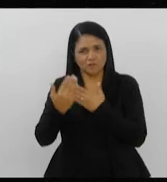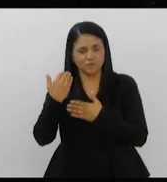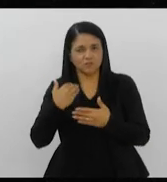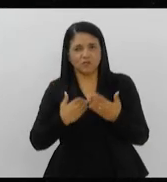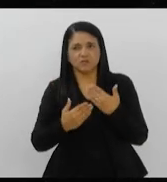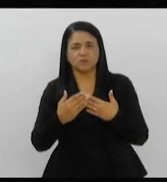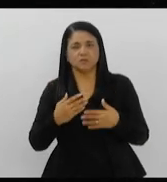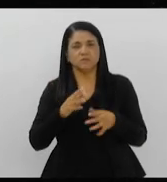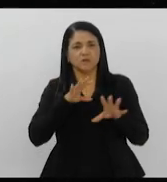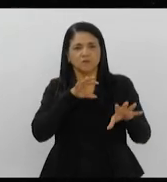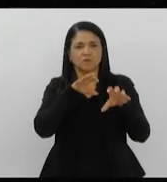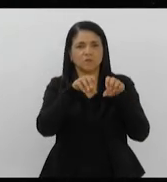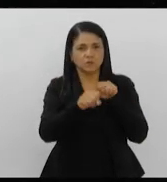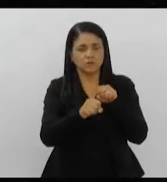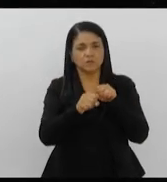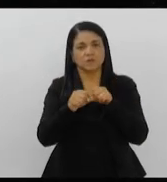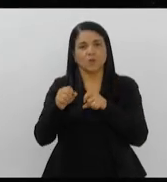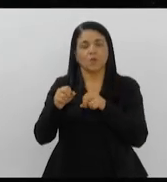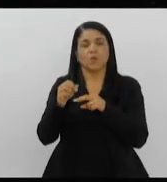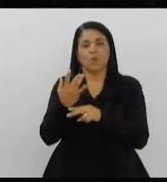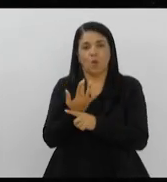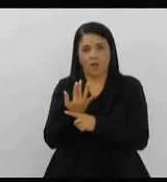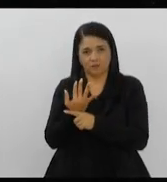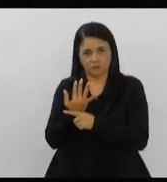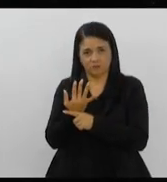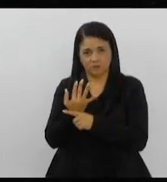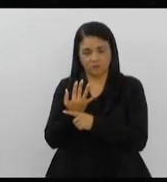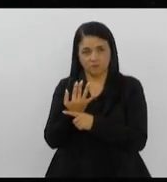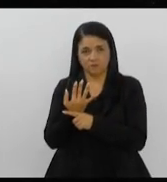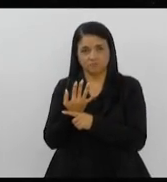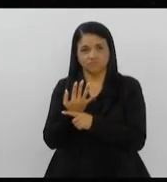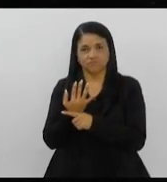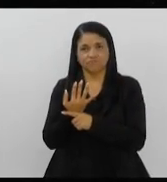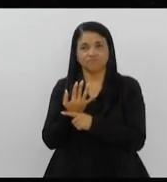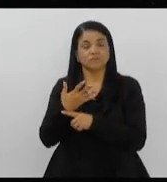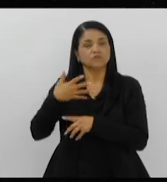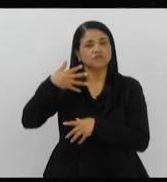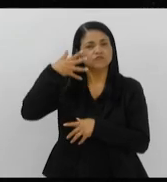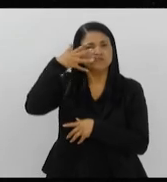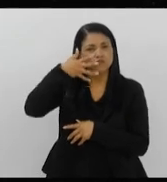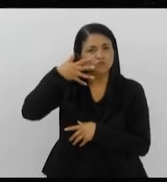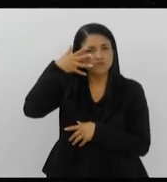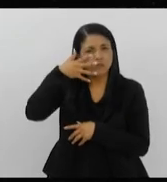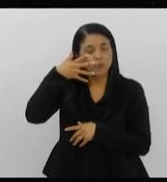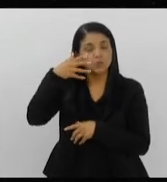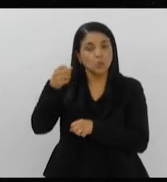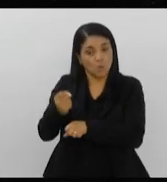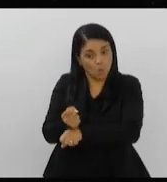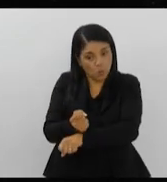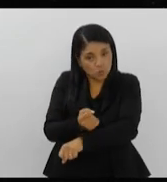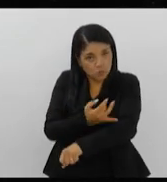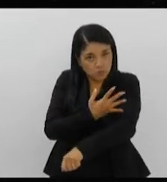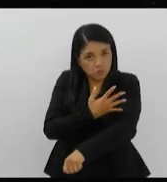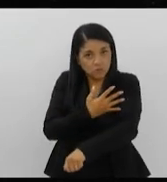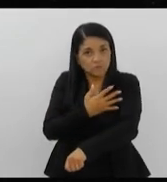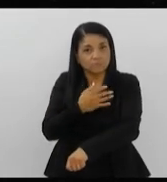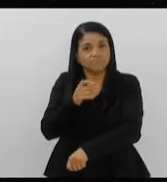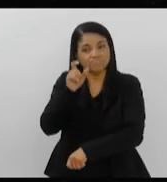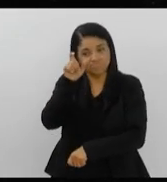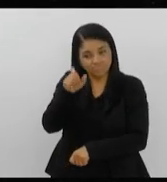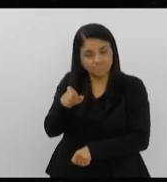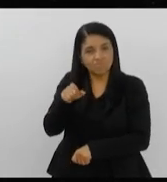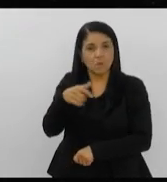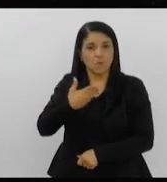na formatura da werge ele num discurso já bastante emocionado ele também